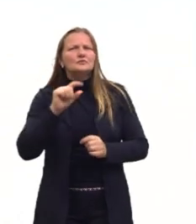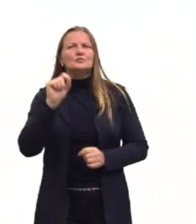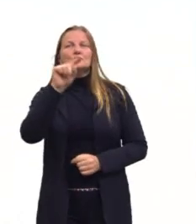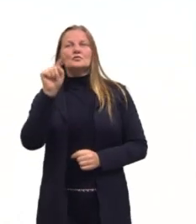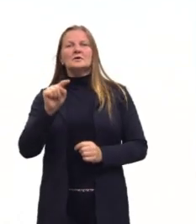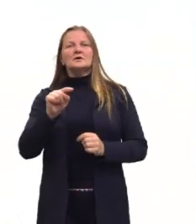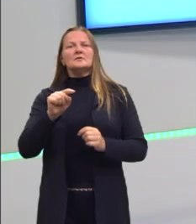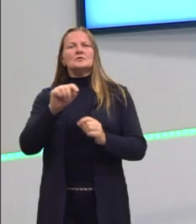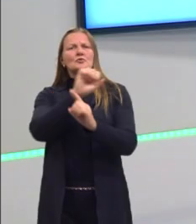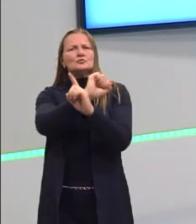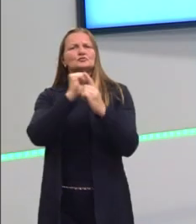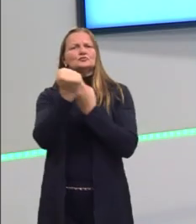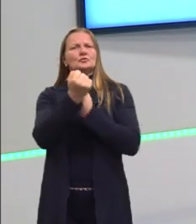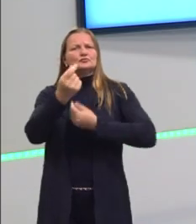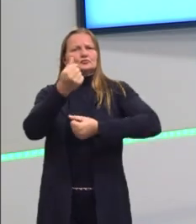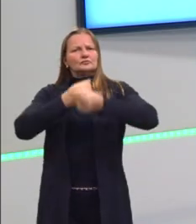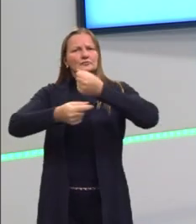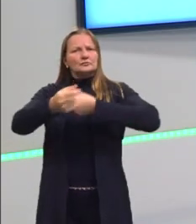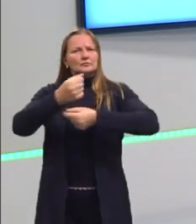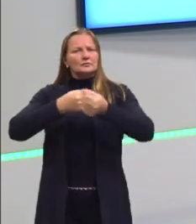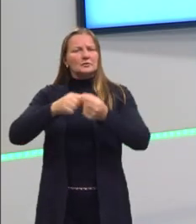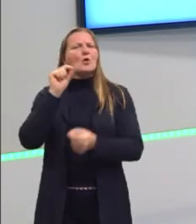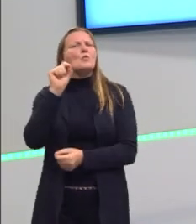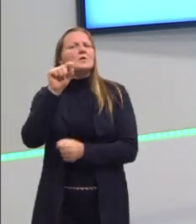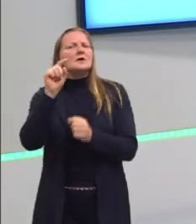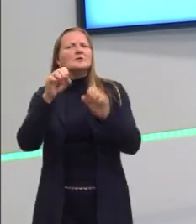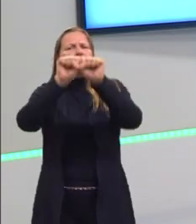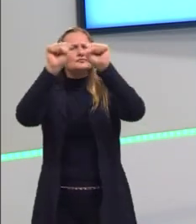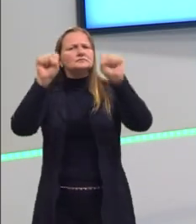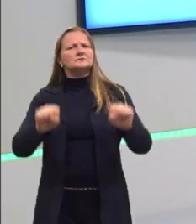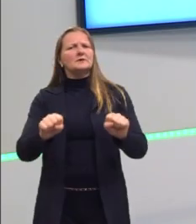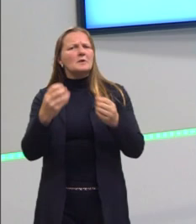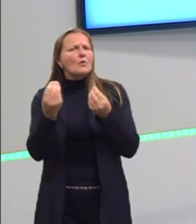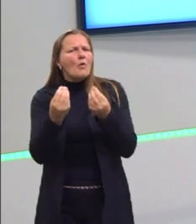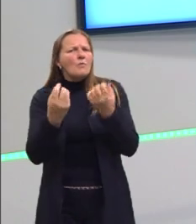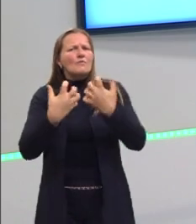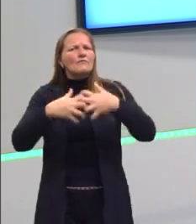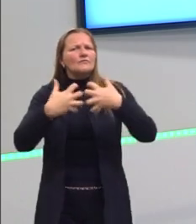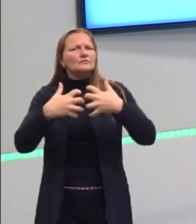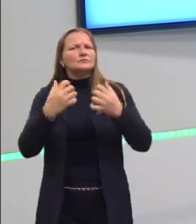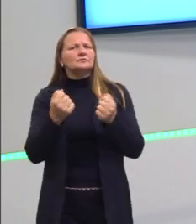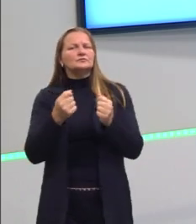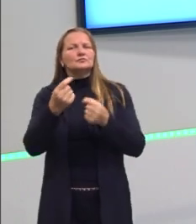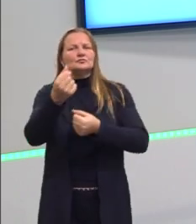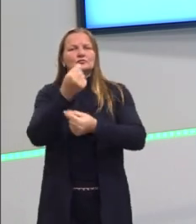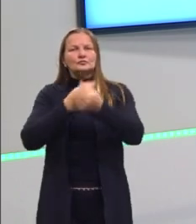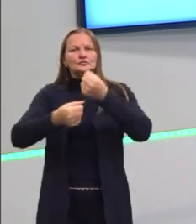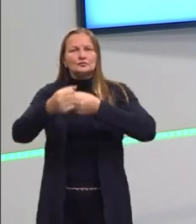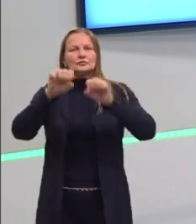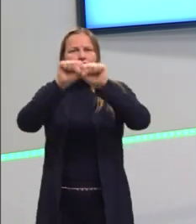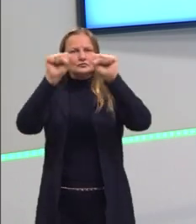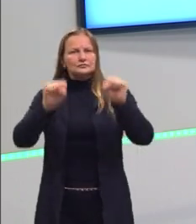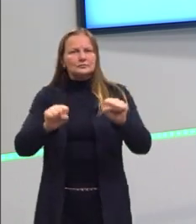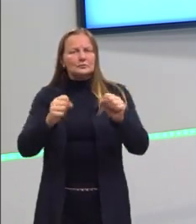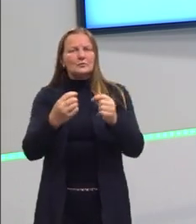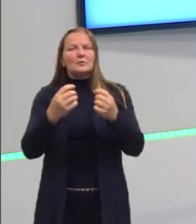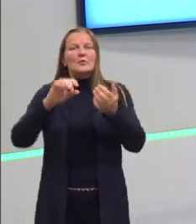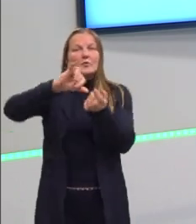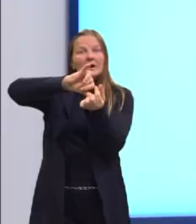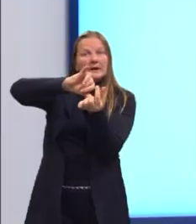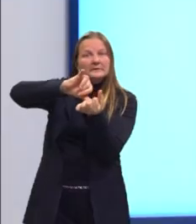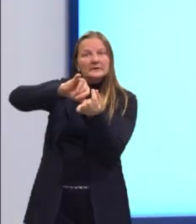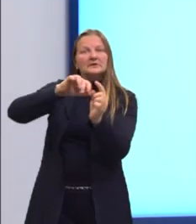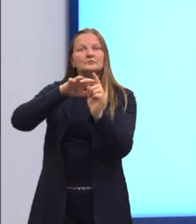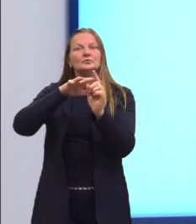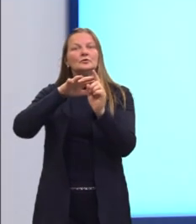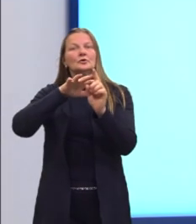que que é um sistema sócio-econômico né Nós temos que entender para entender Guerra Fria o que que é um sistema sócio-econômico E aí eu trago o capitalismo socialismo